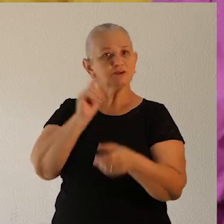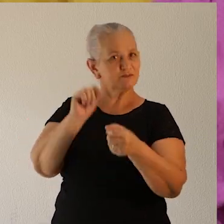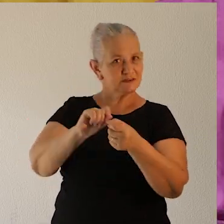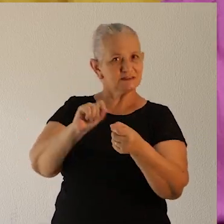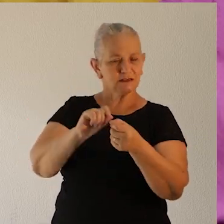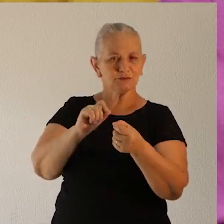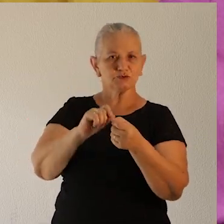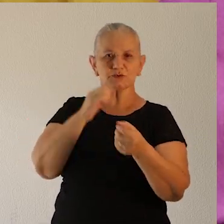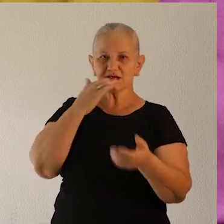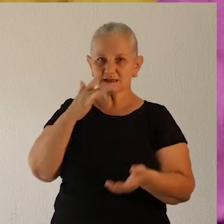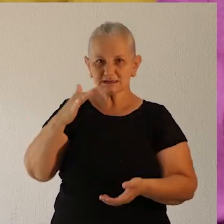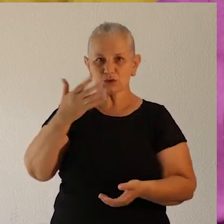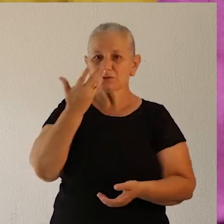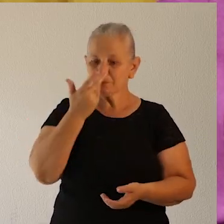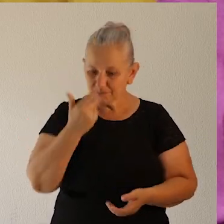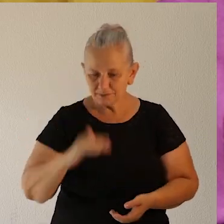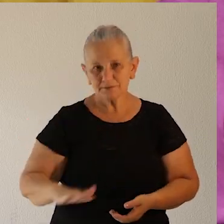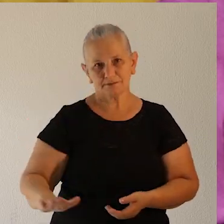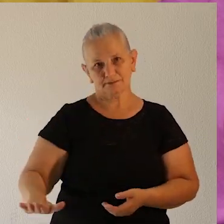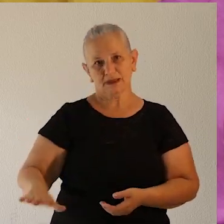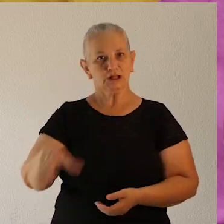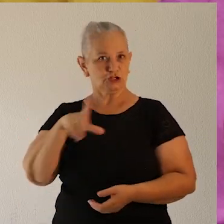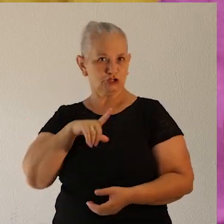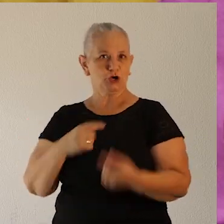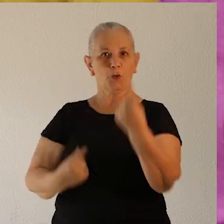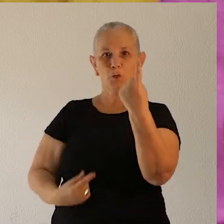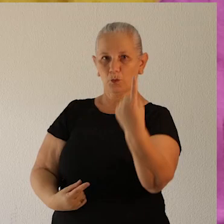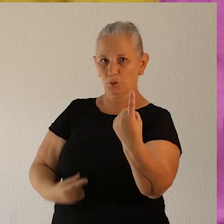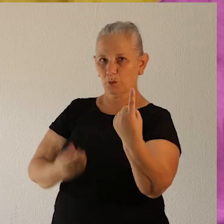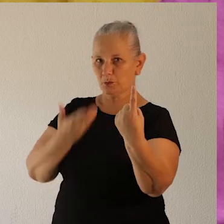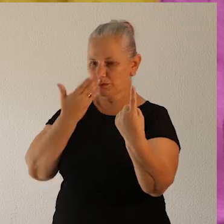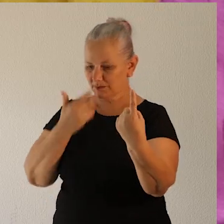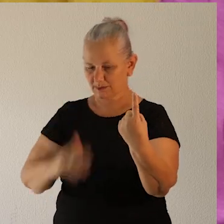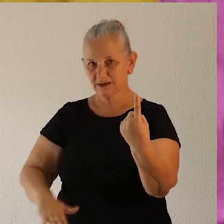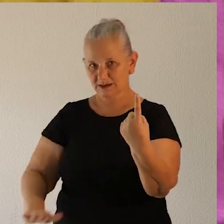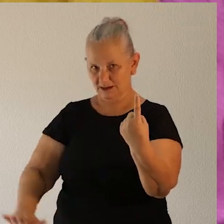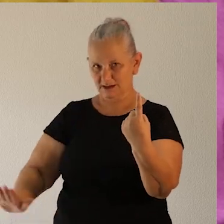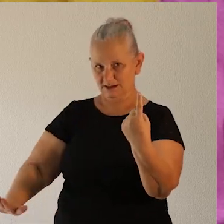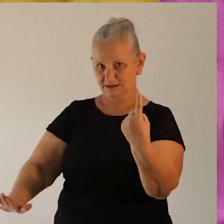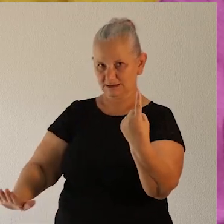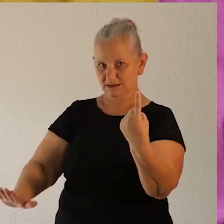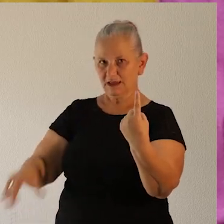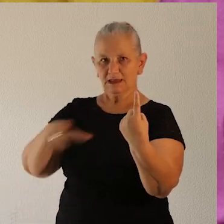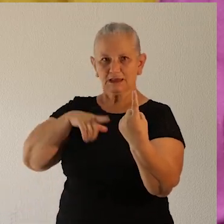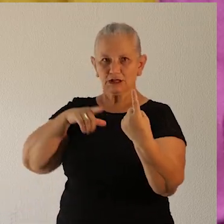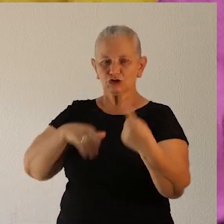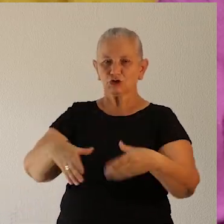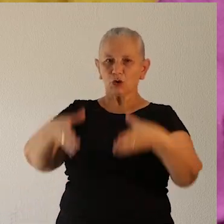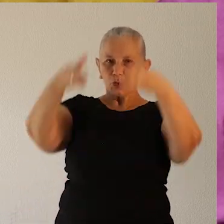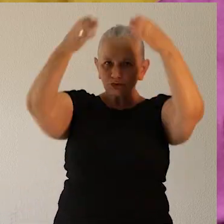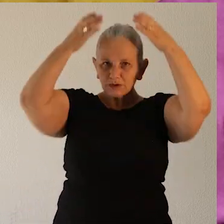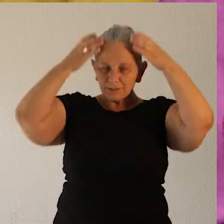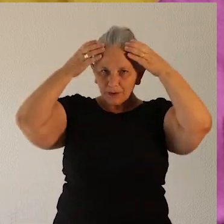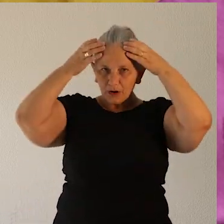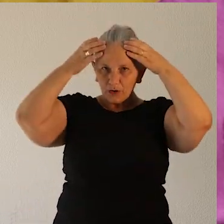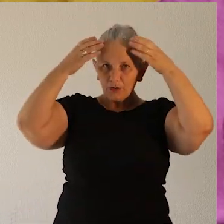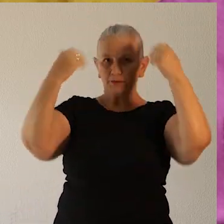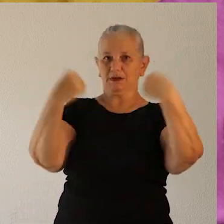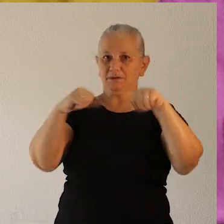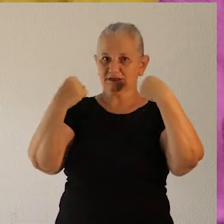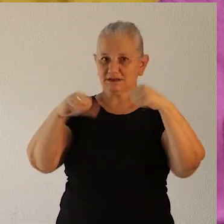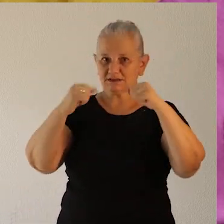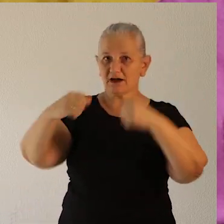um poema infantil. Havia um menino. Havia um menino que tinha um chapéu para pôr na cabeça por causa do